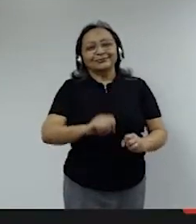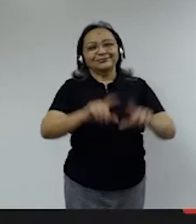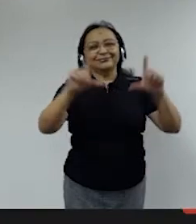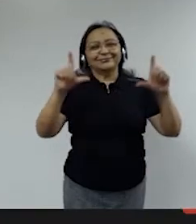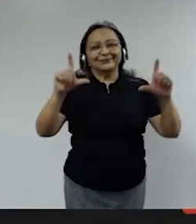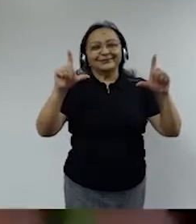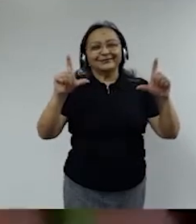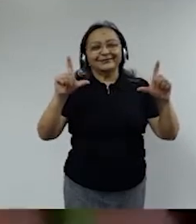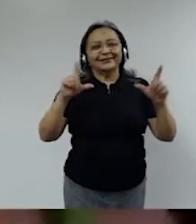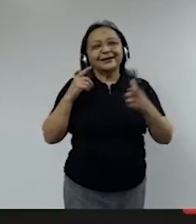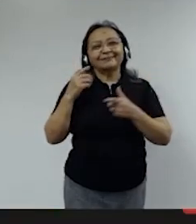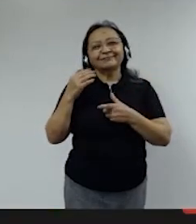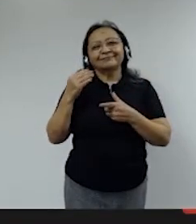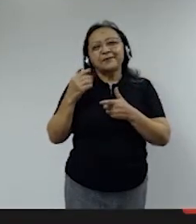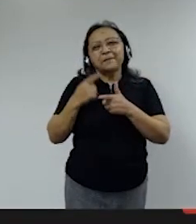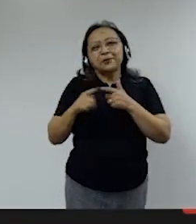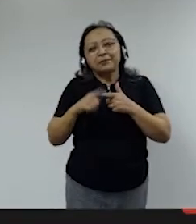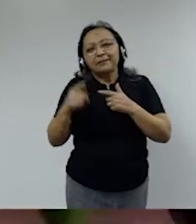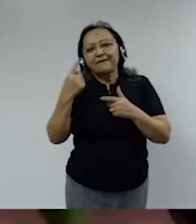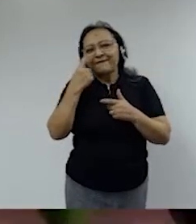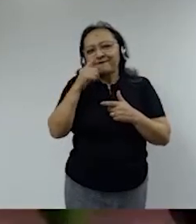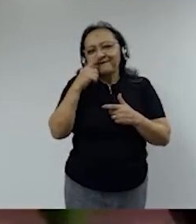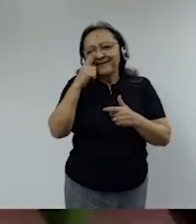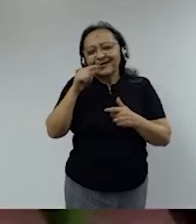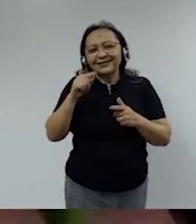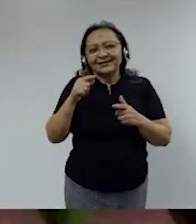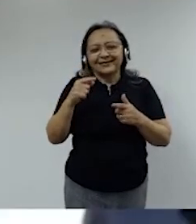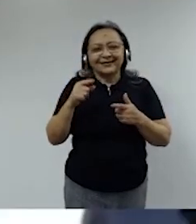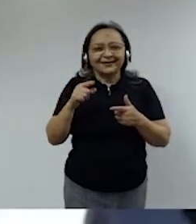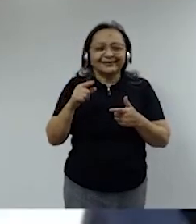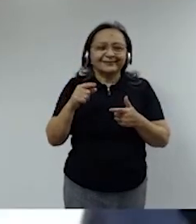peço desculpas. Eu peço desculpas.